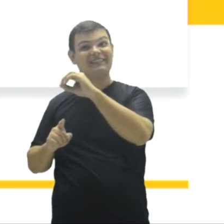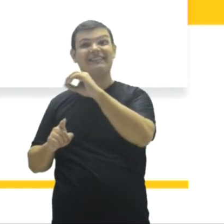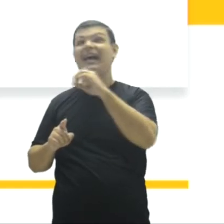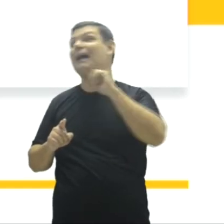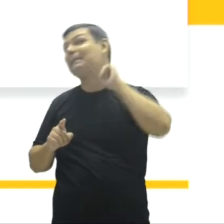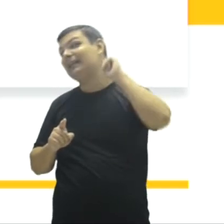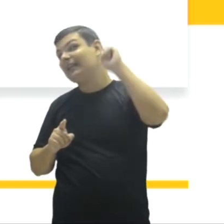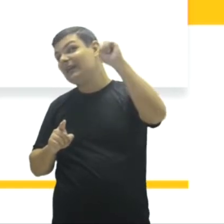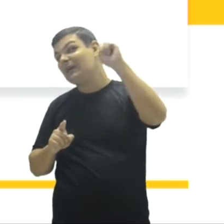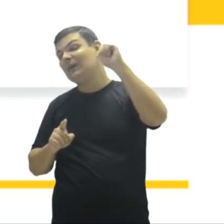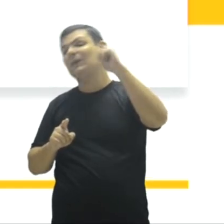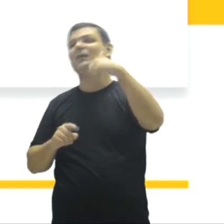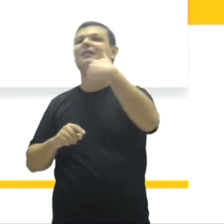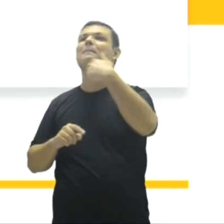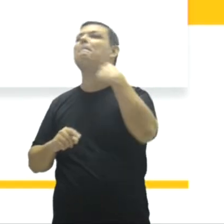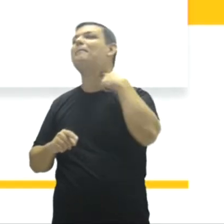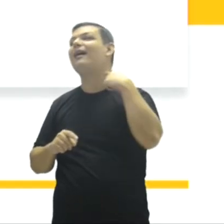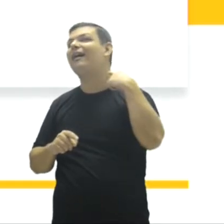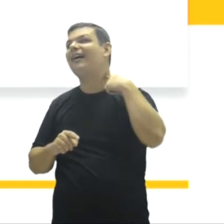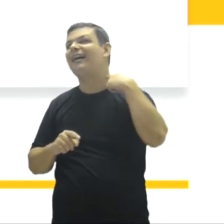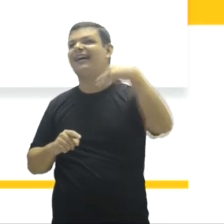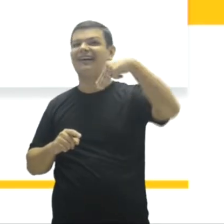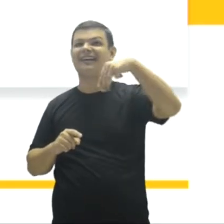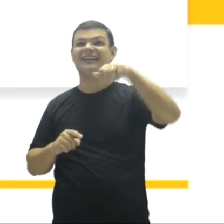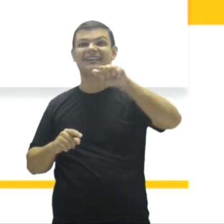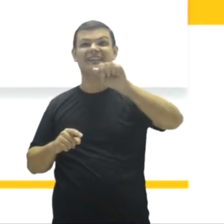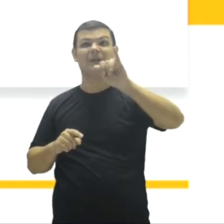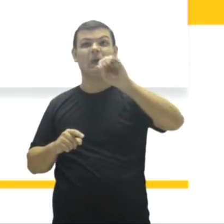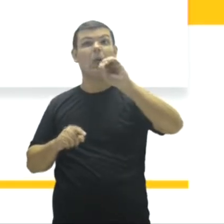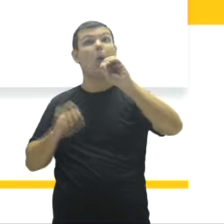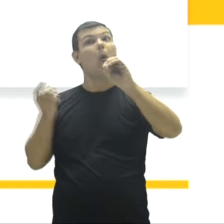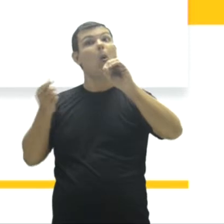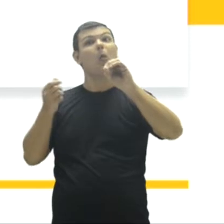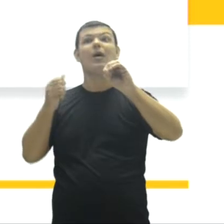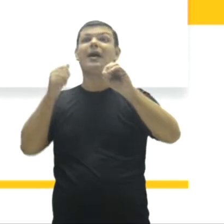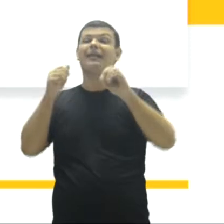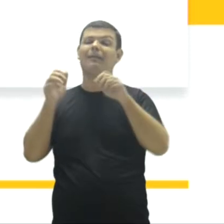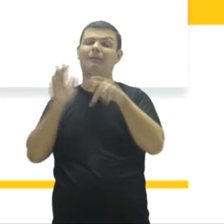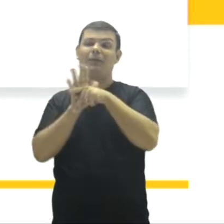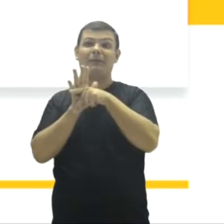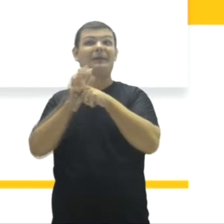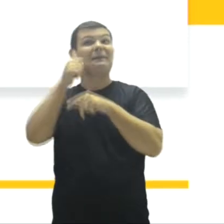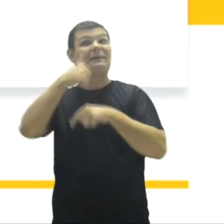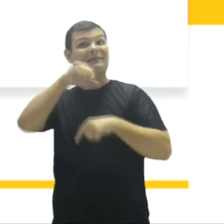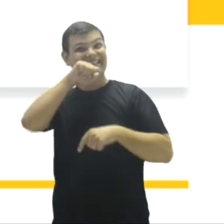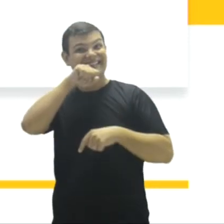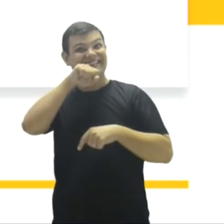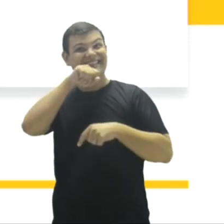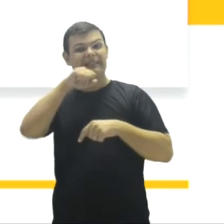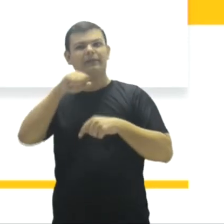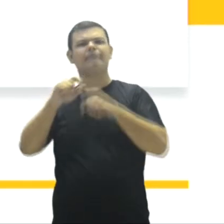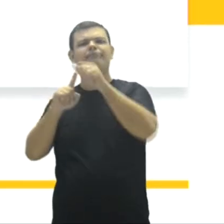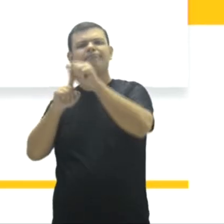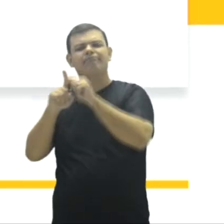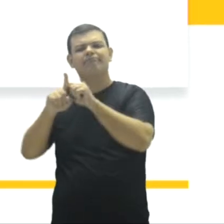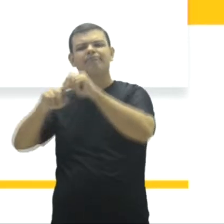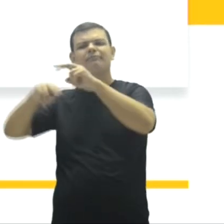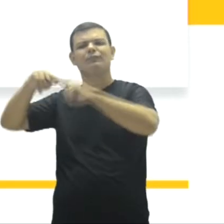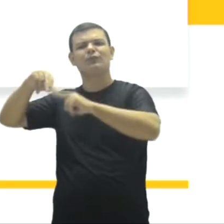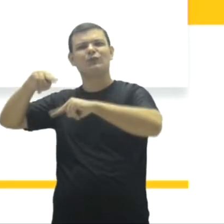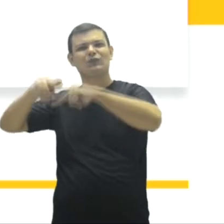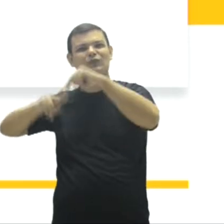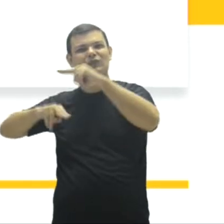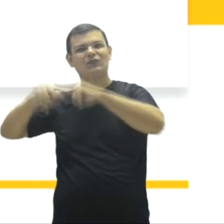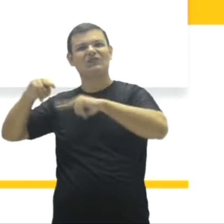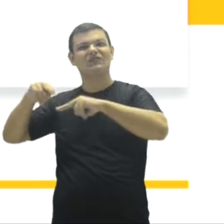abril, maio, também conhecido como mês das mães, junho, que é aquele mês que nós temos a